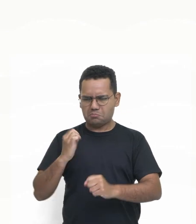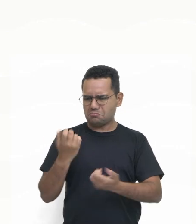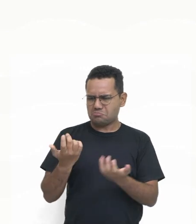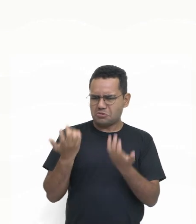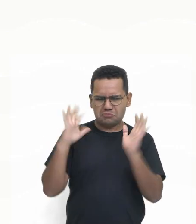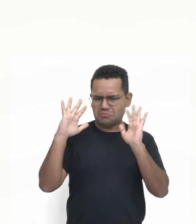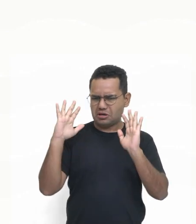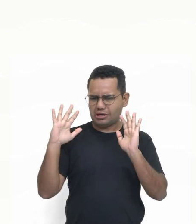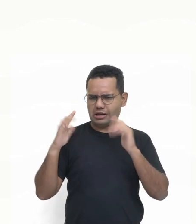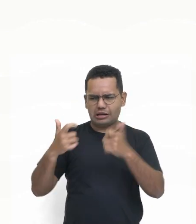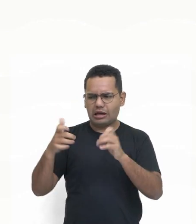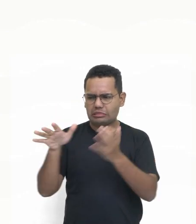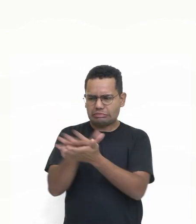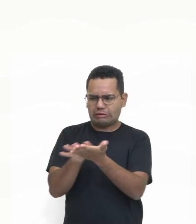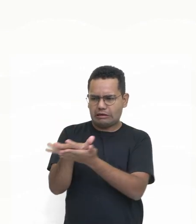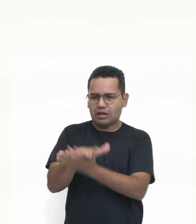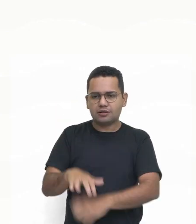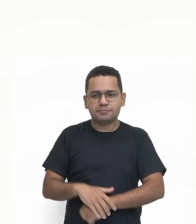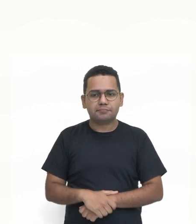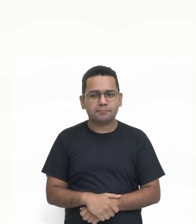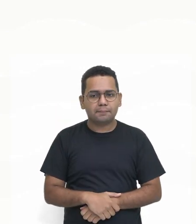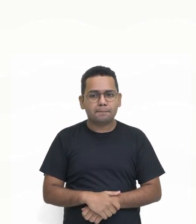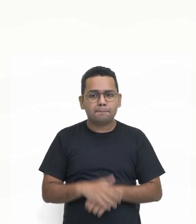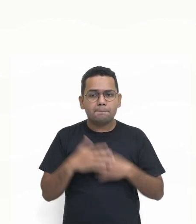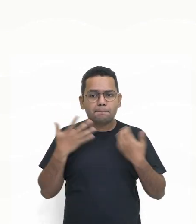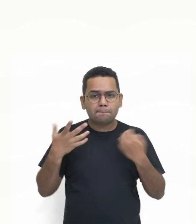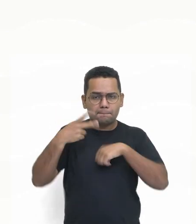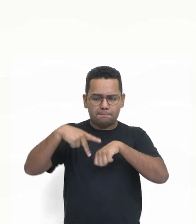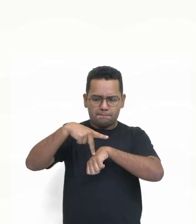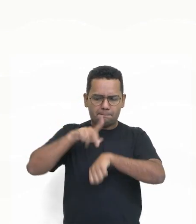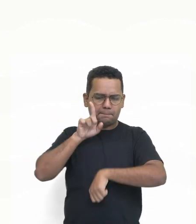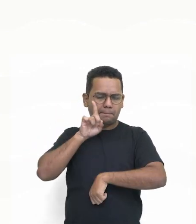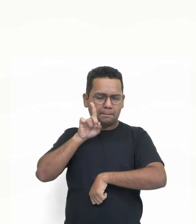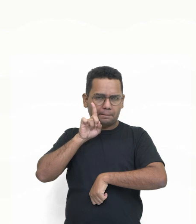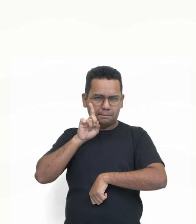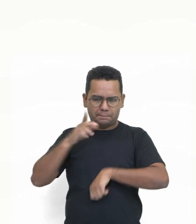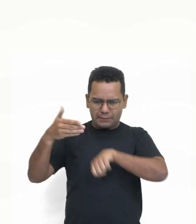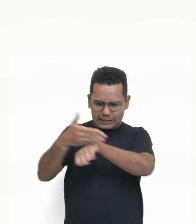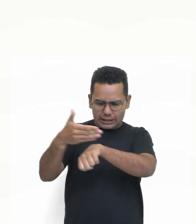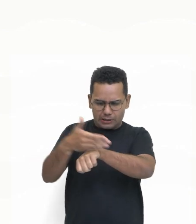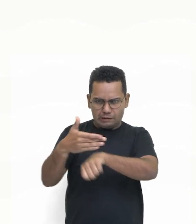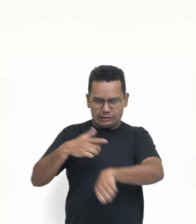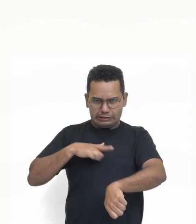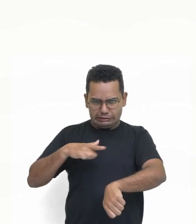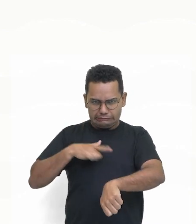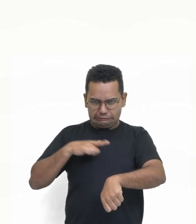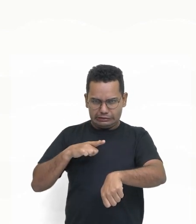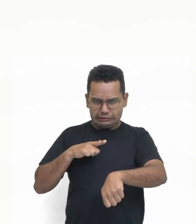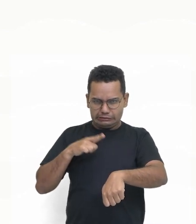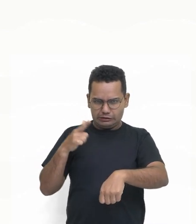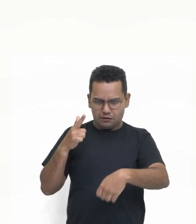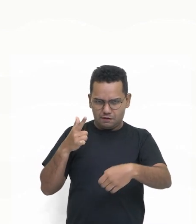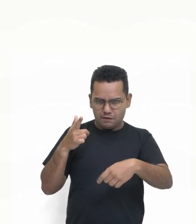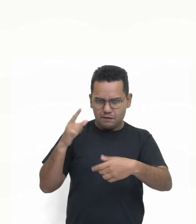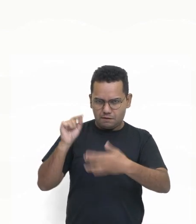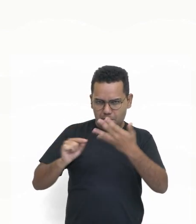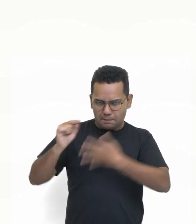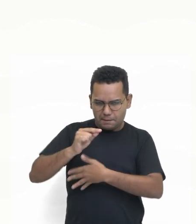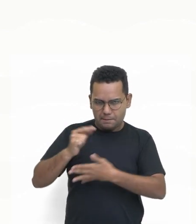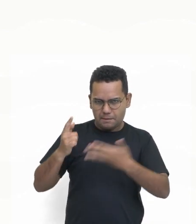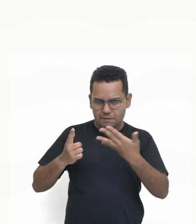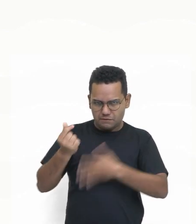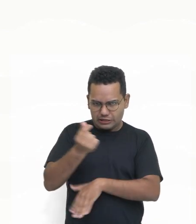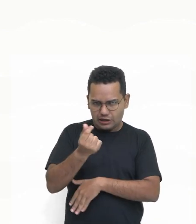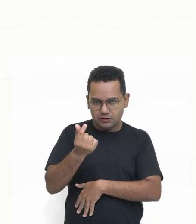essa guerra do Vietnã para os Estados Unidos não estava trazendo nenhum benefício. Pelo contrário, estava ali justamente levando